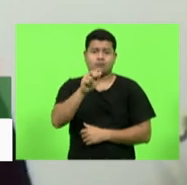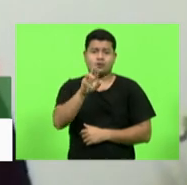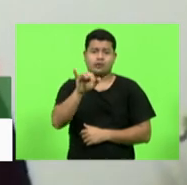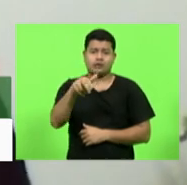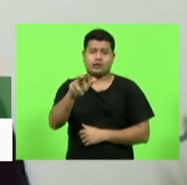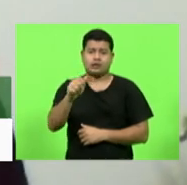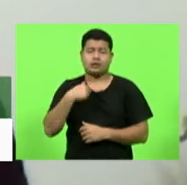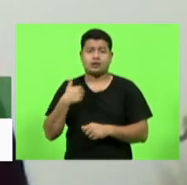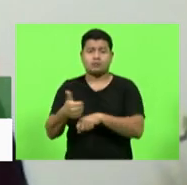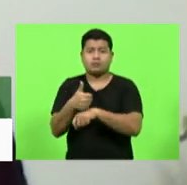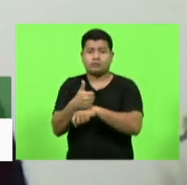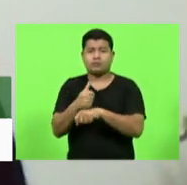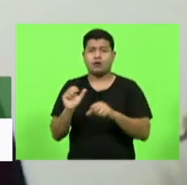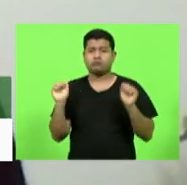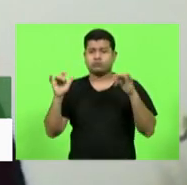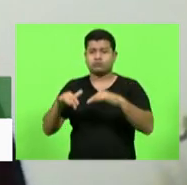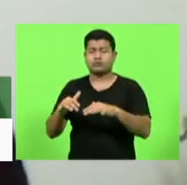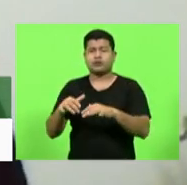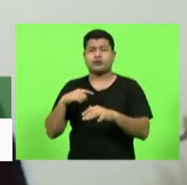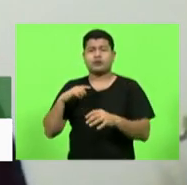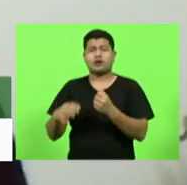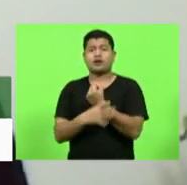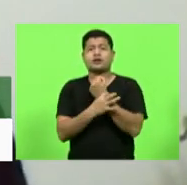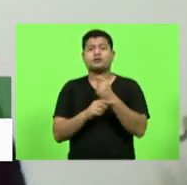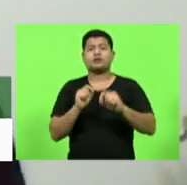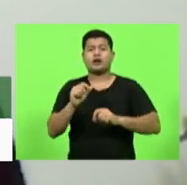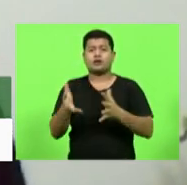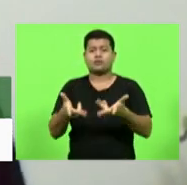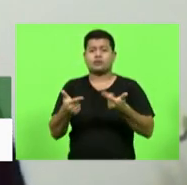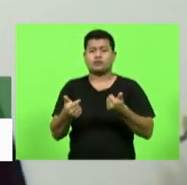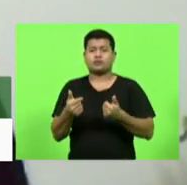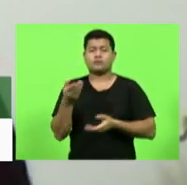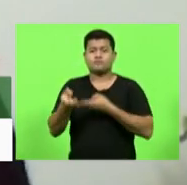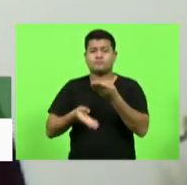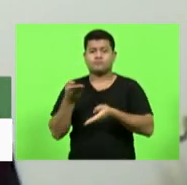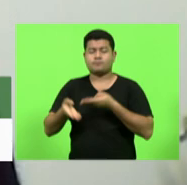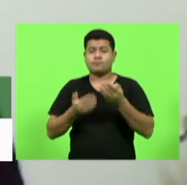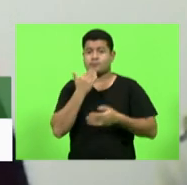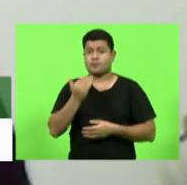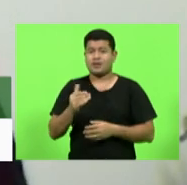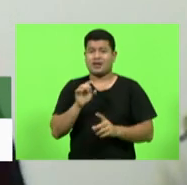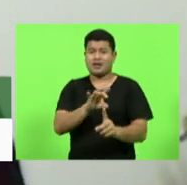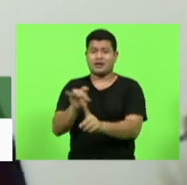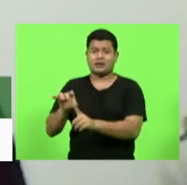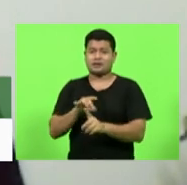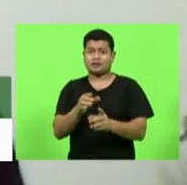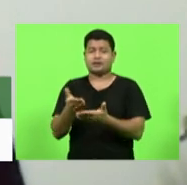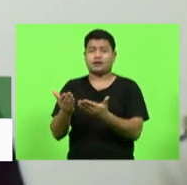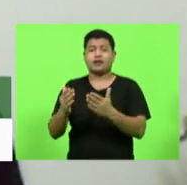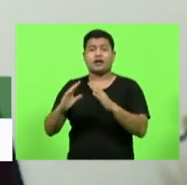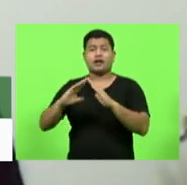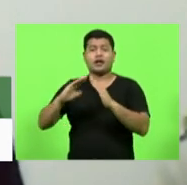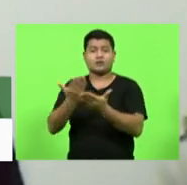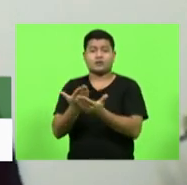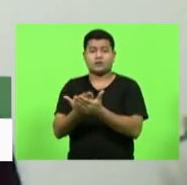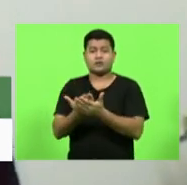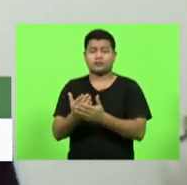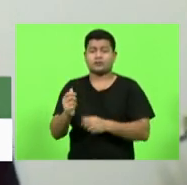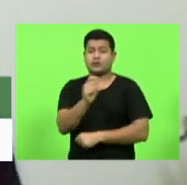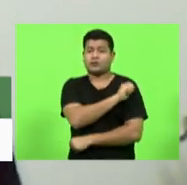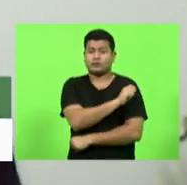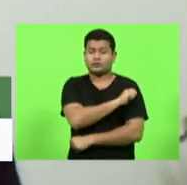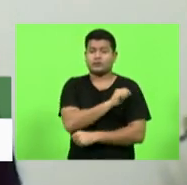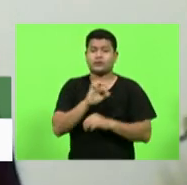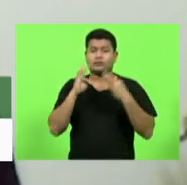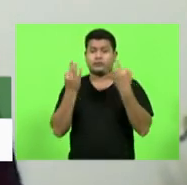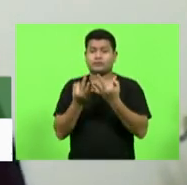escolas para garantir qualidade no atendimento às demandas e às particularidades da unidade escolar, estudantes, suas